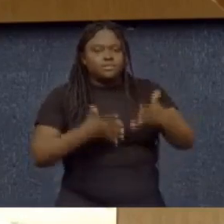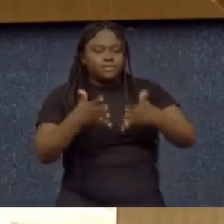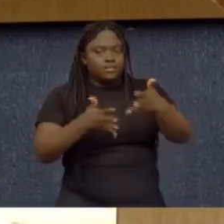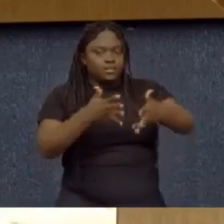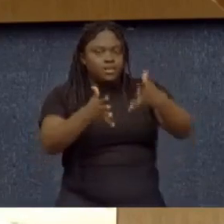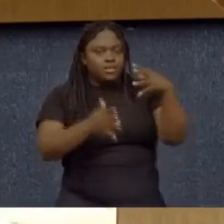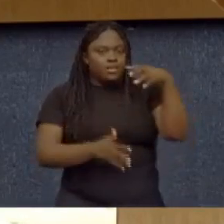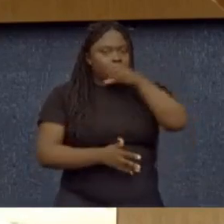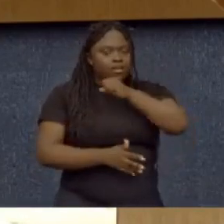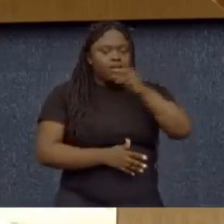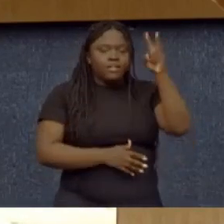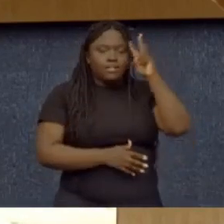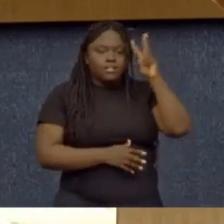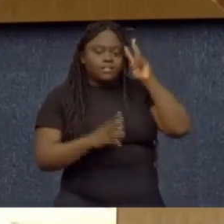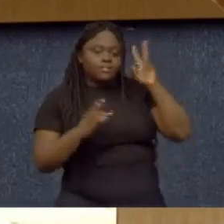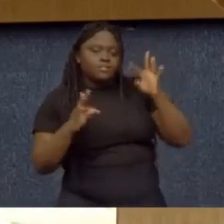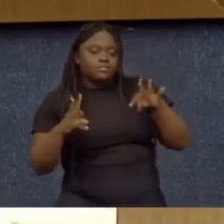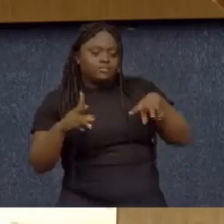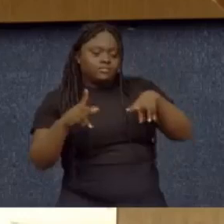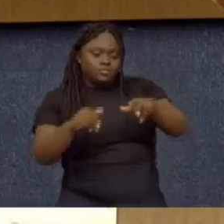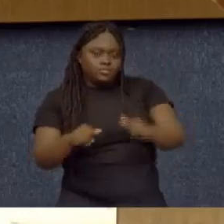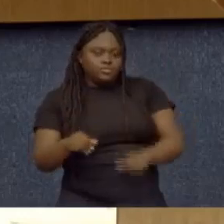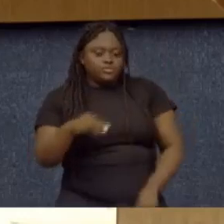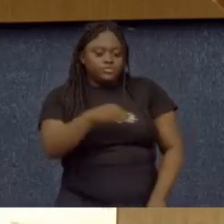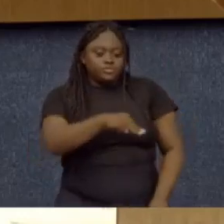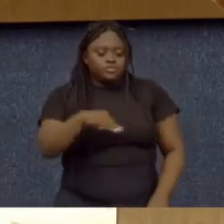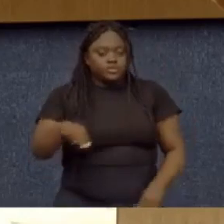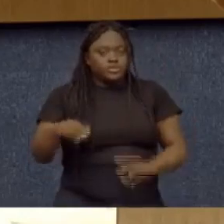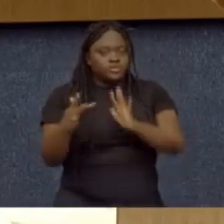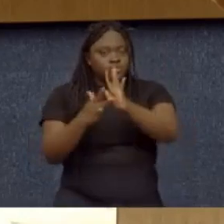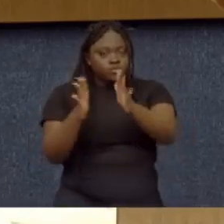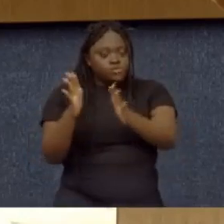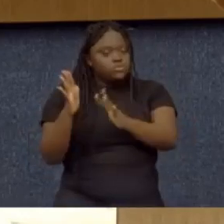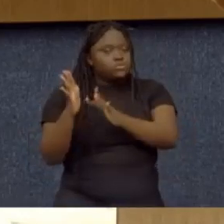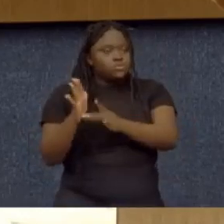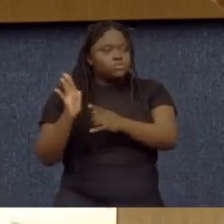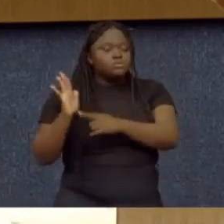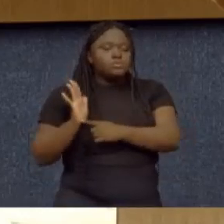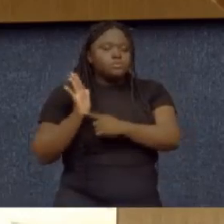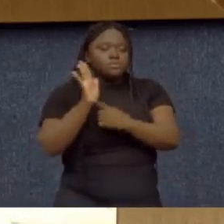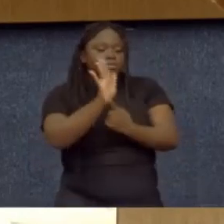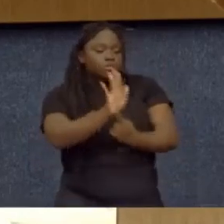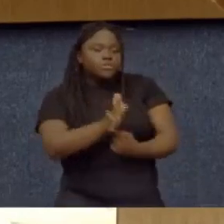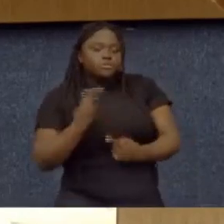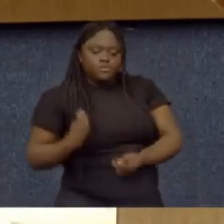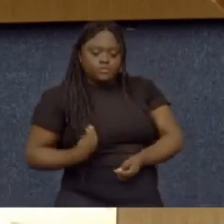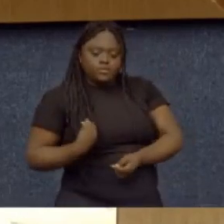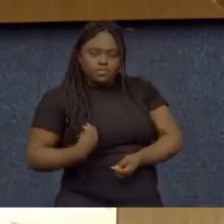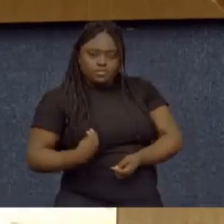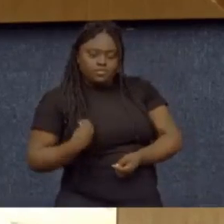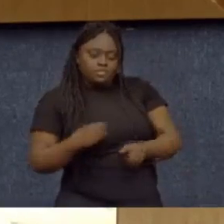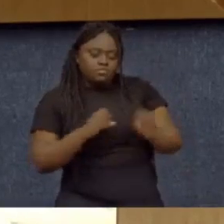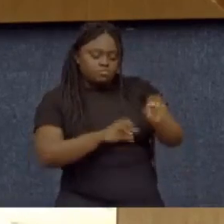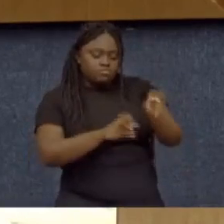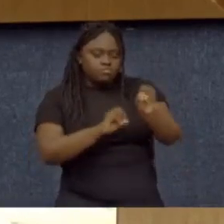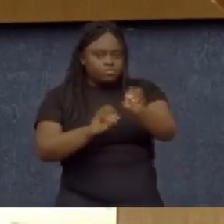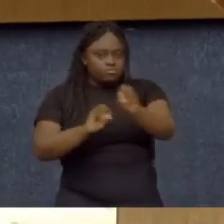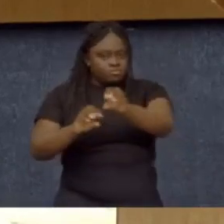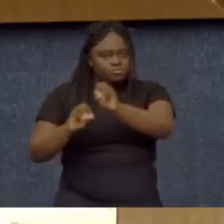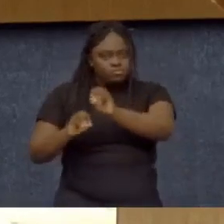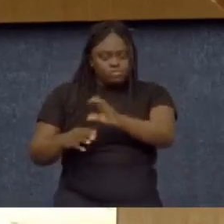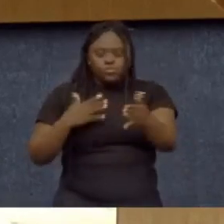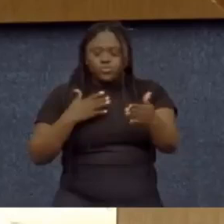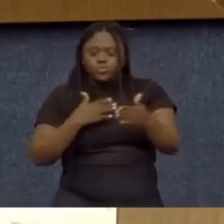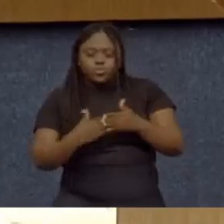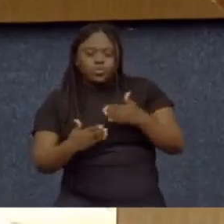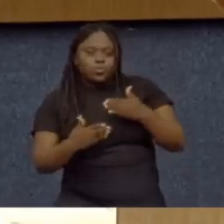lembrando a todos que o Mestre Jesus nos conclamou à vivência de seus ensinos